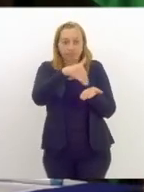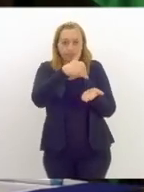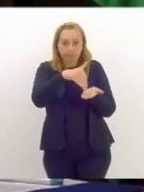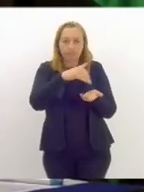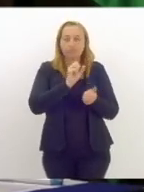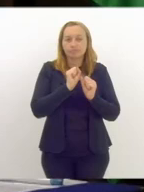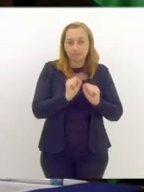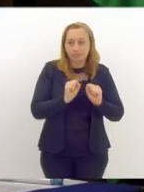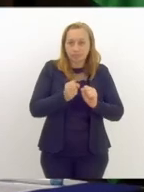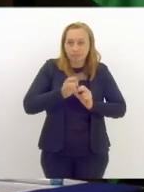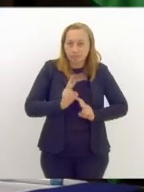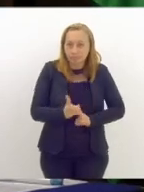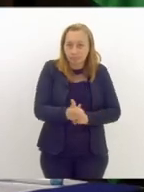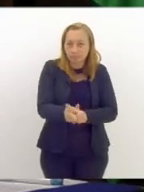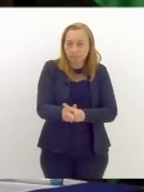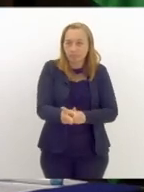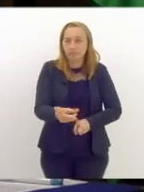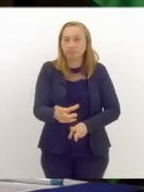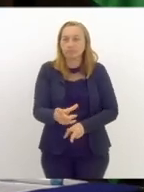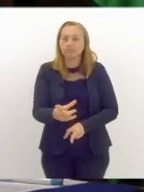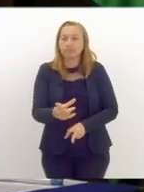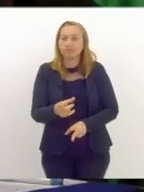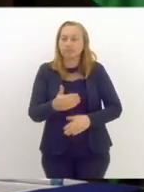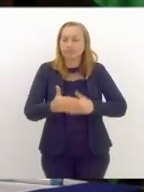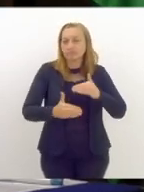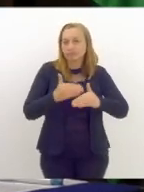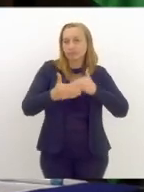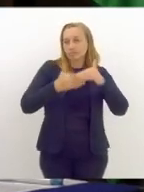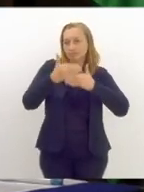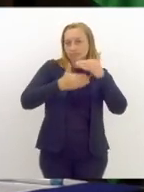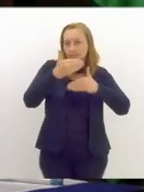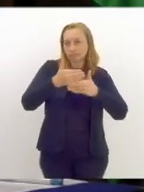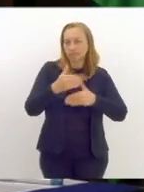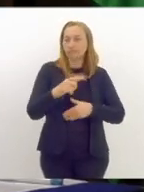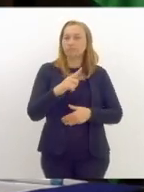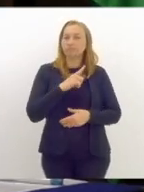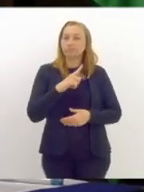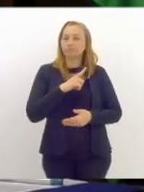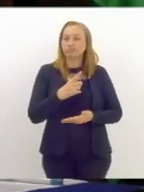que possa continuar existindo e crescendo, nós temos tido